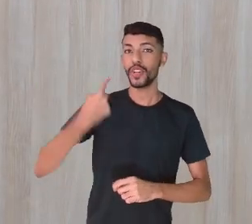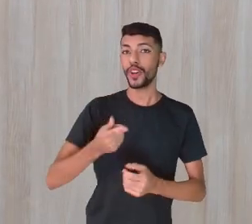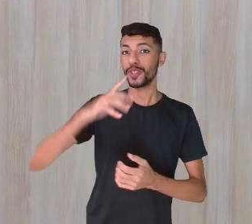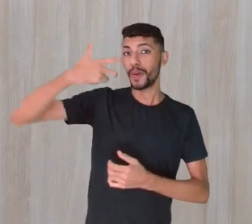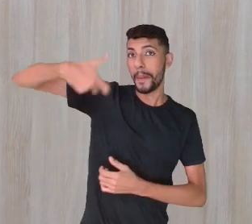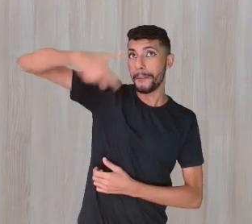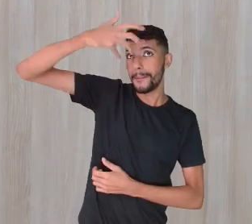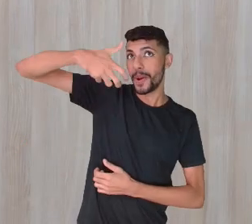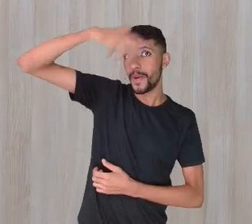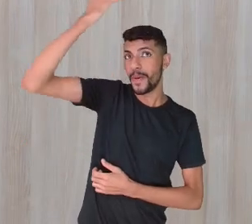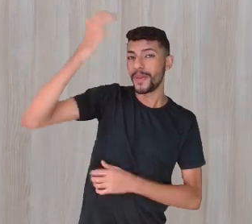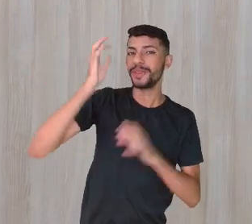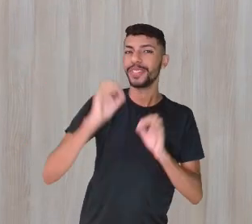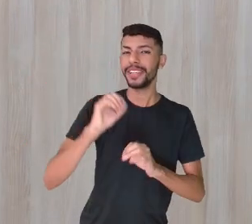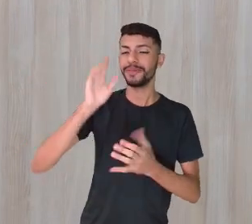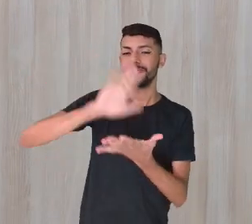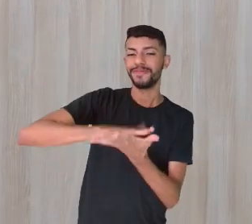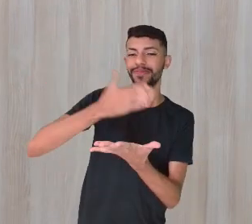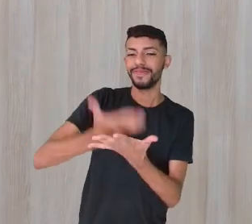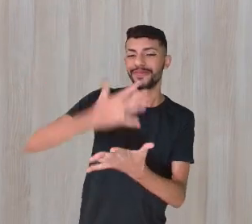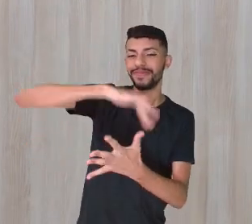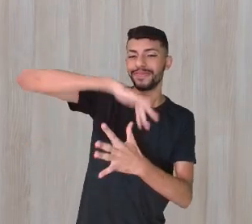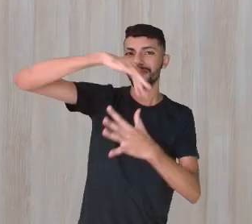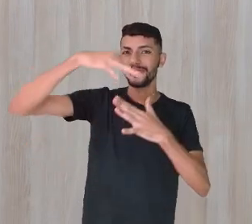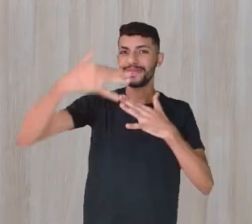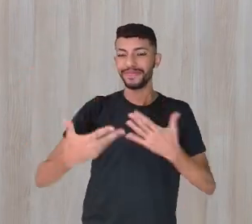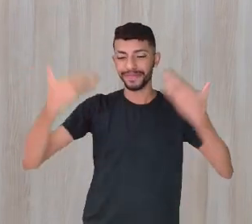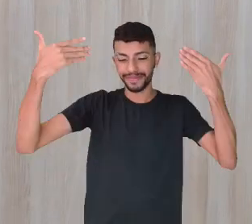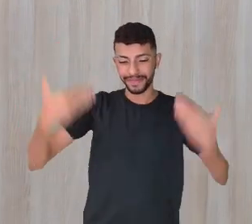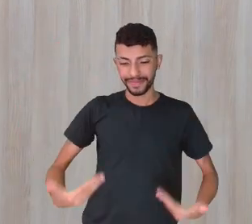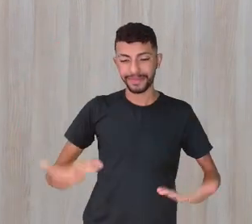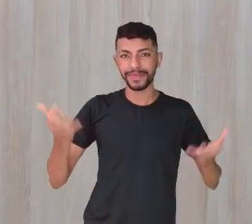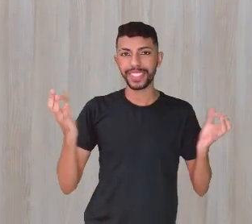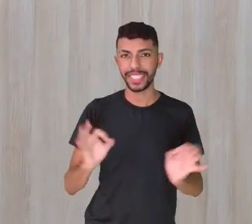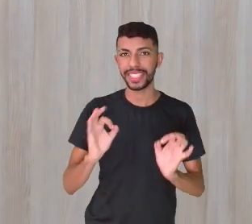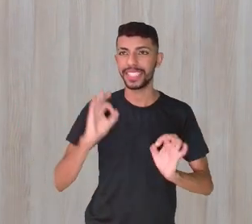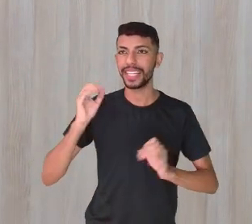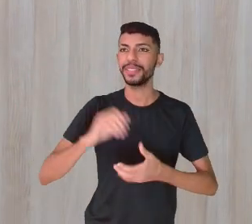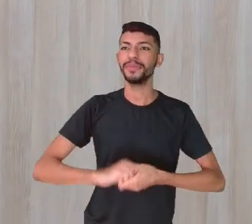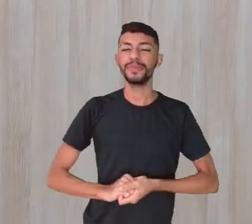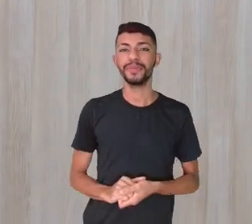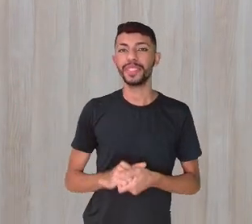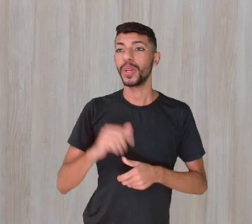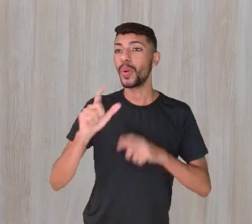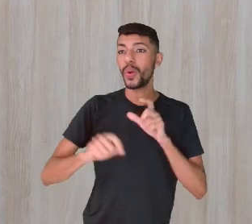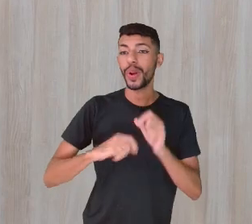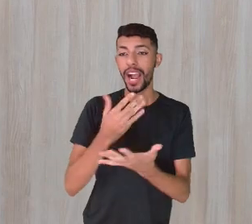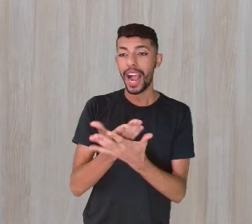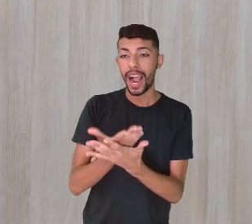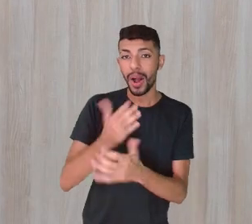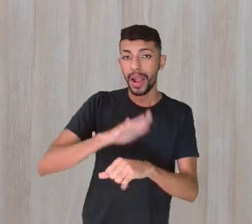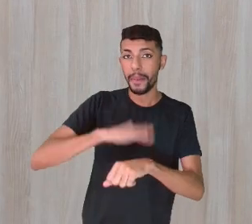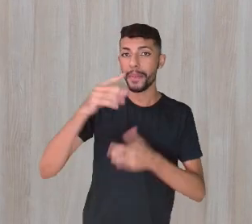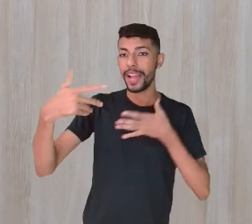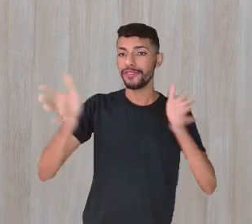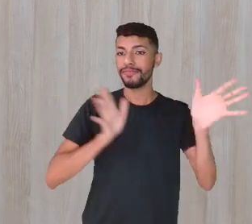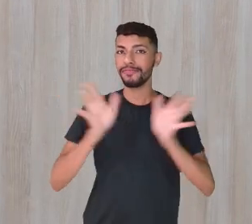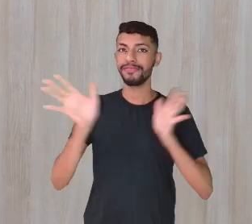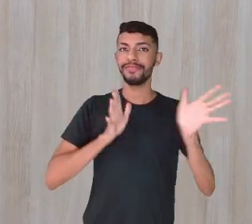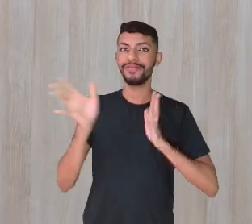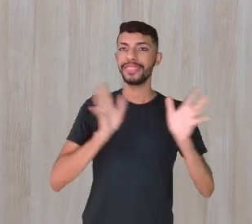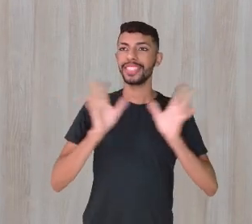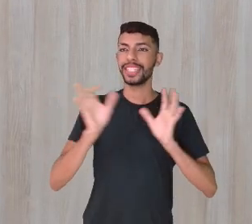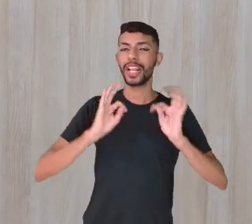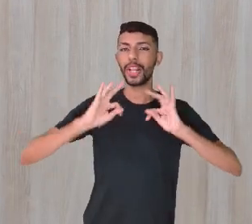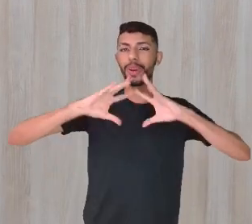Bruno, certo? Fazendo a nossa interpretação aqui de Libras, deixando essa aula mais acessível, certo?